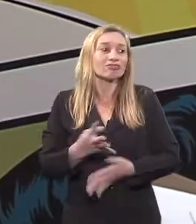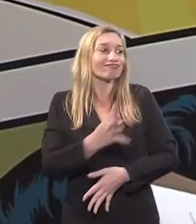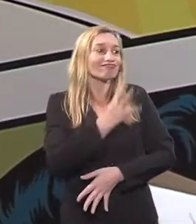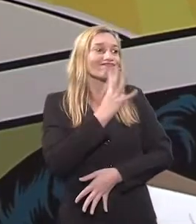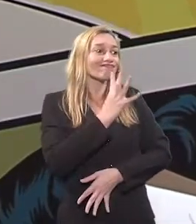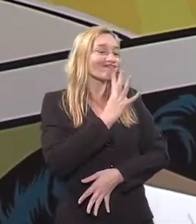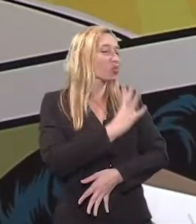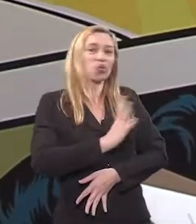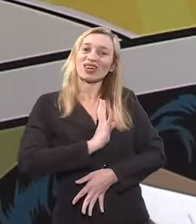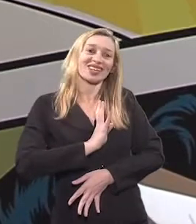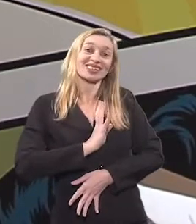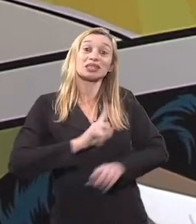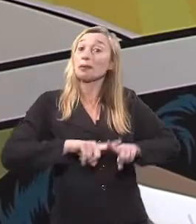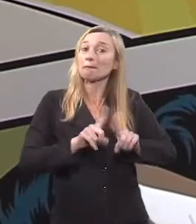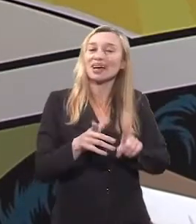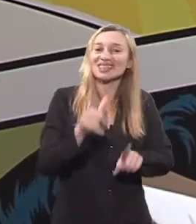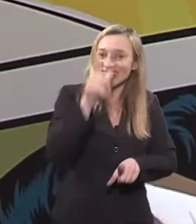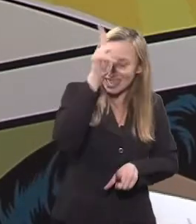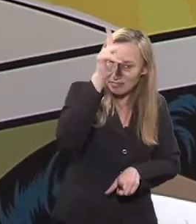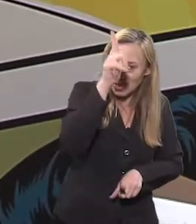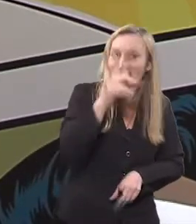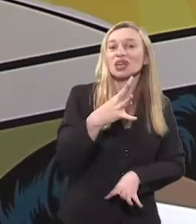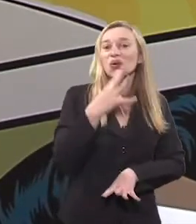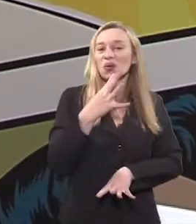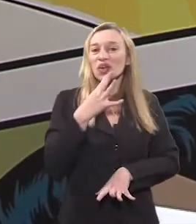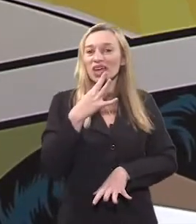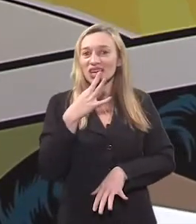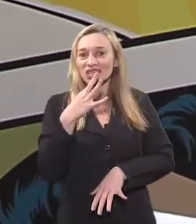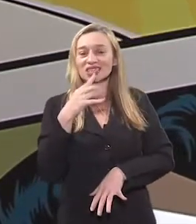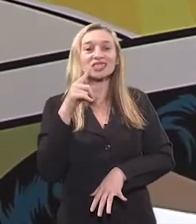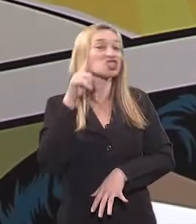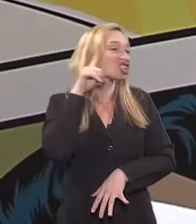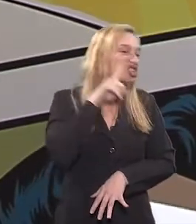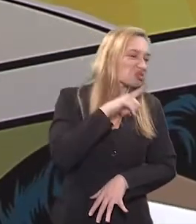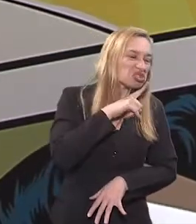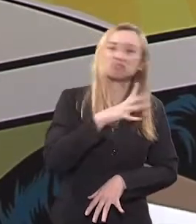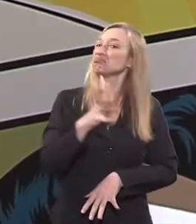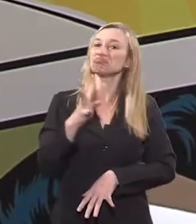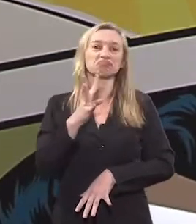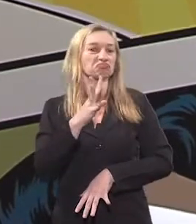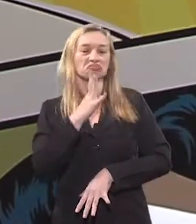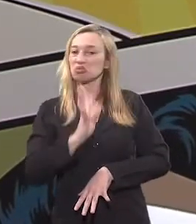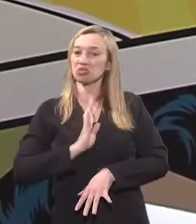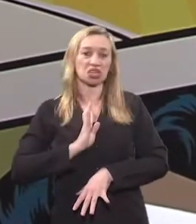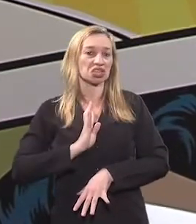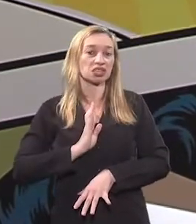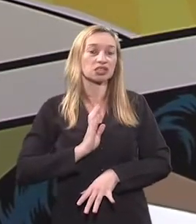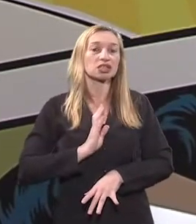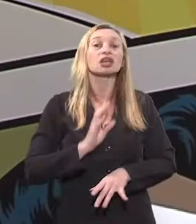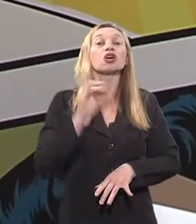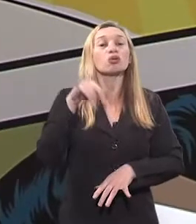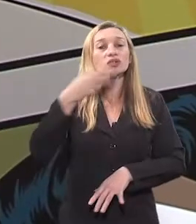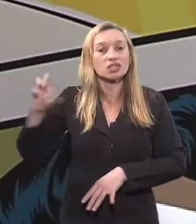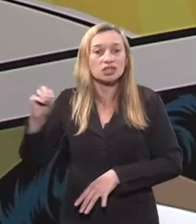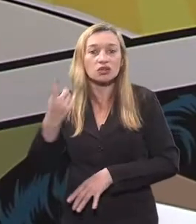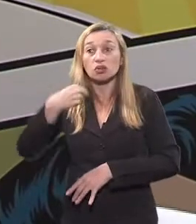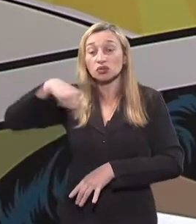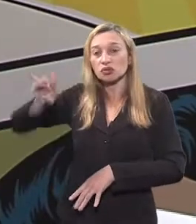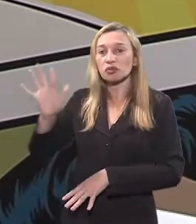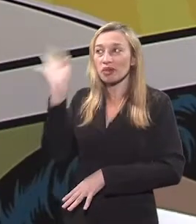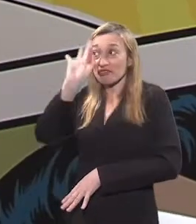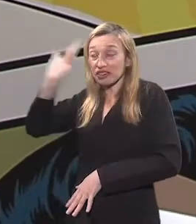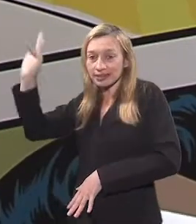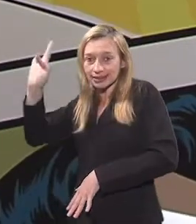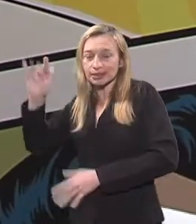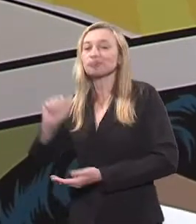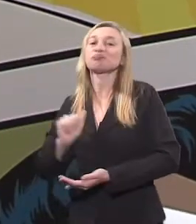Eles não nos conhecem, mas a Alemanha nos conhece, os Estados Unidos nos conhecem. Conceição Evaristo, quando foi